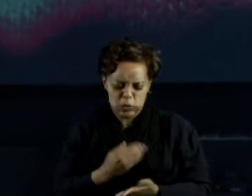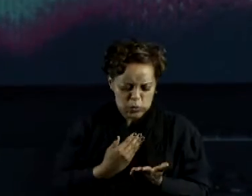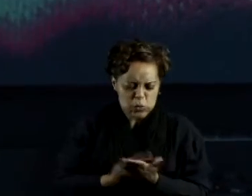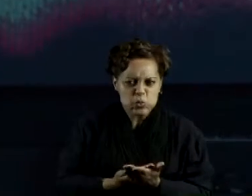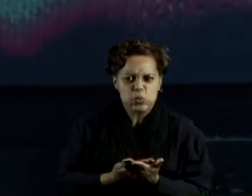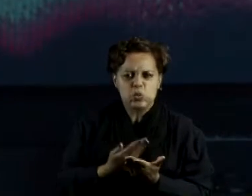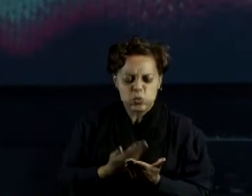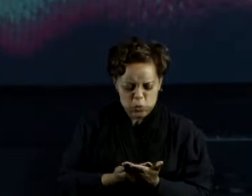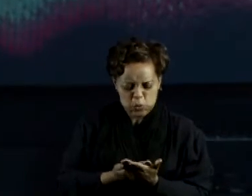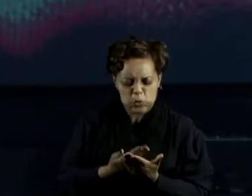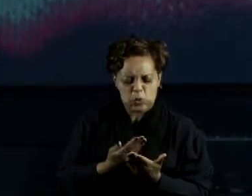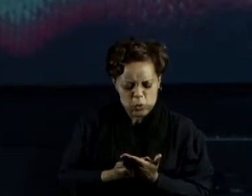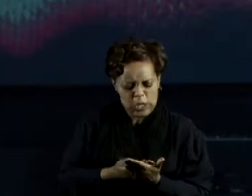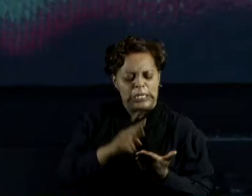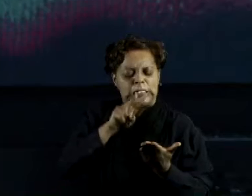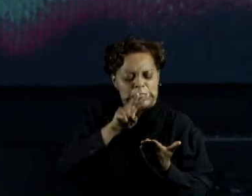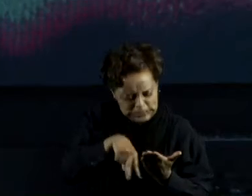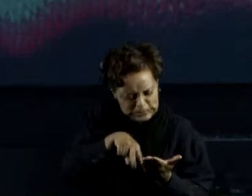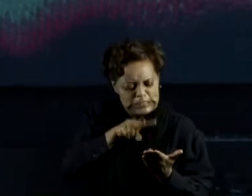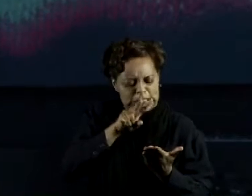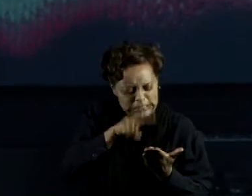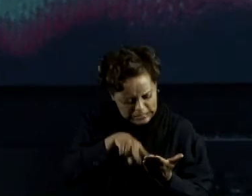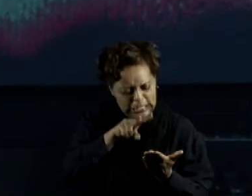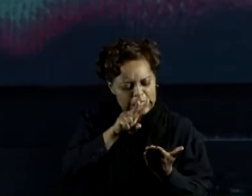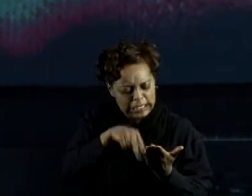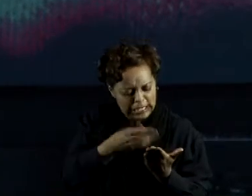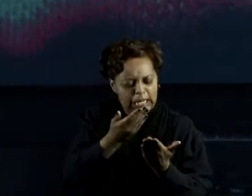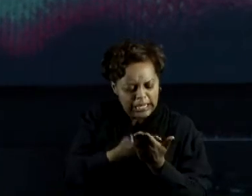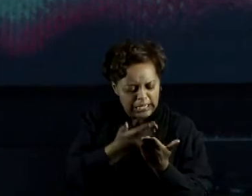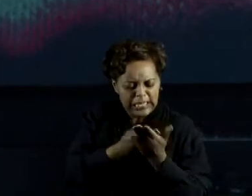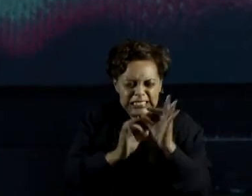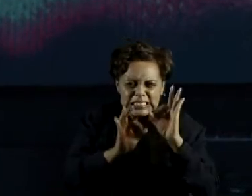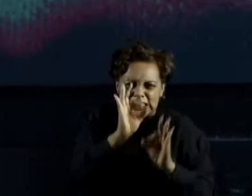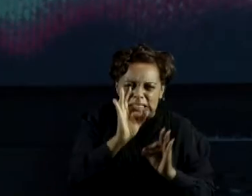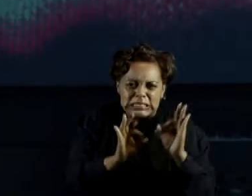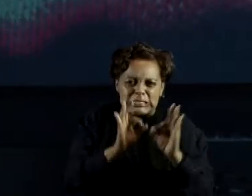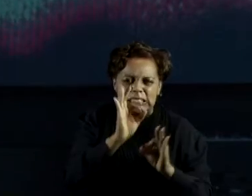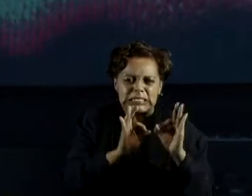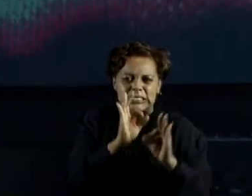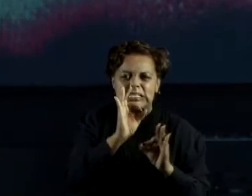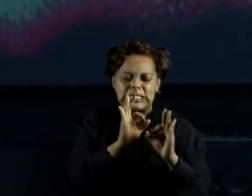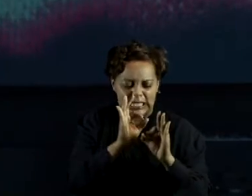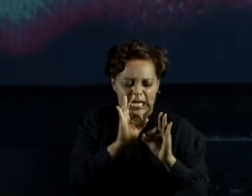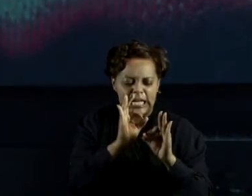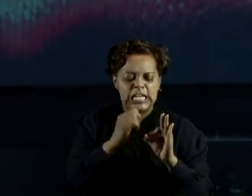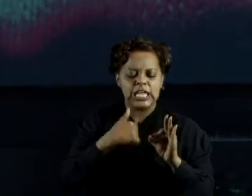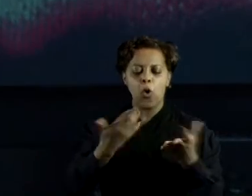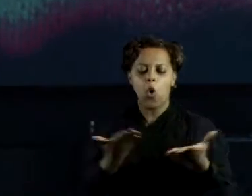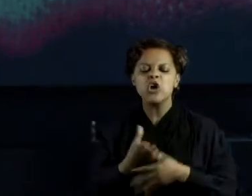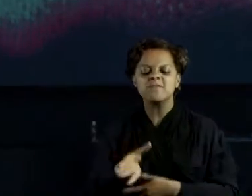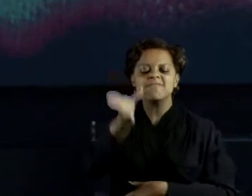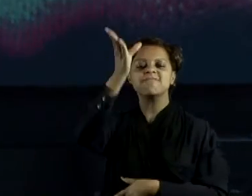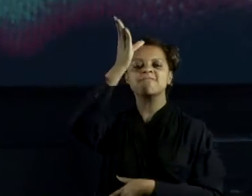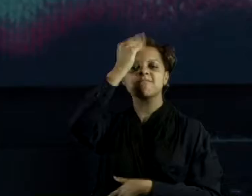Ler, estudar, se preparar, até chegar ao ponto em que você domina aquela